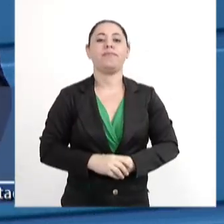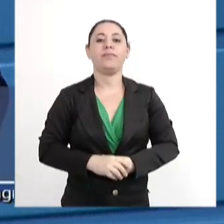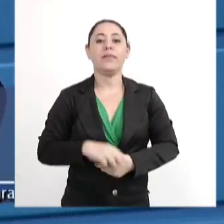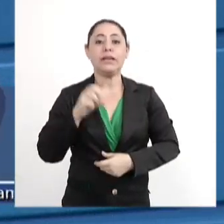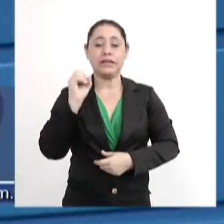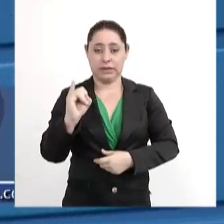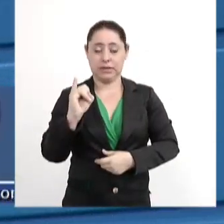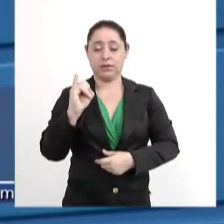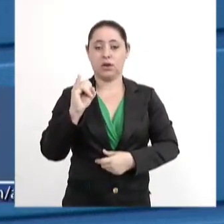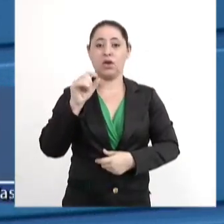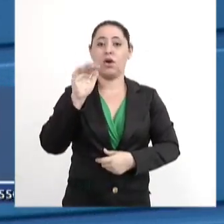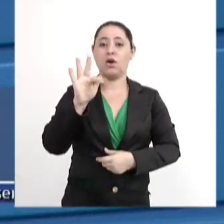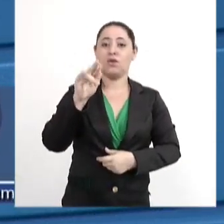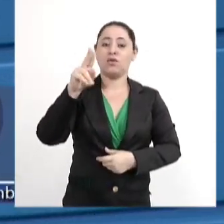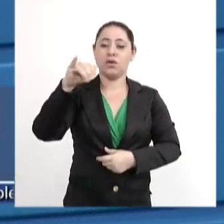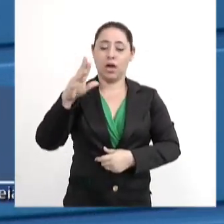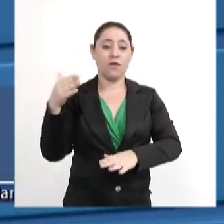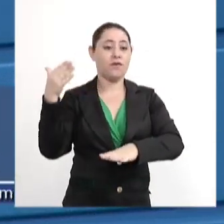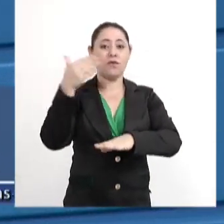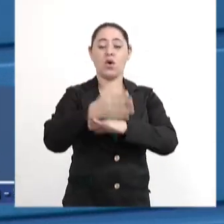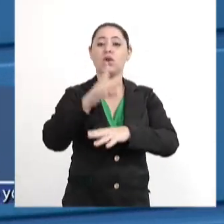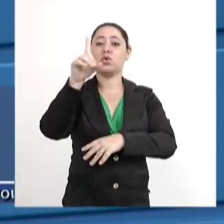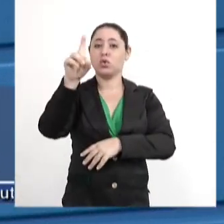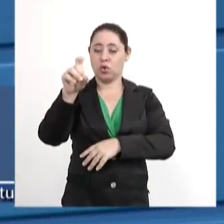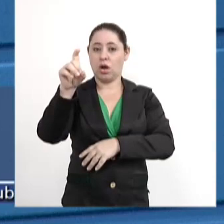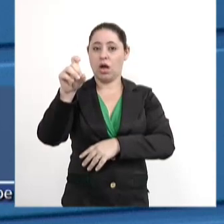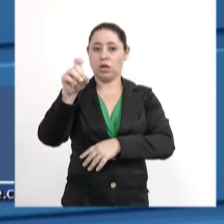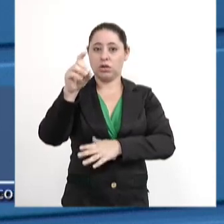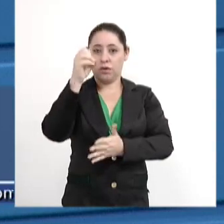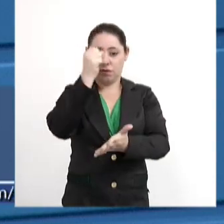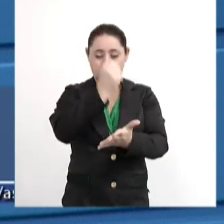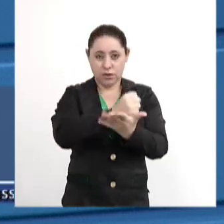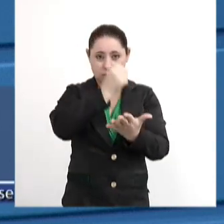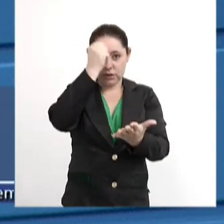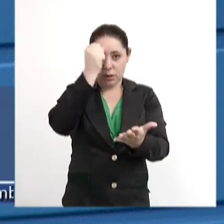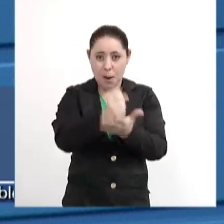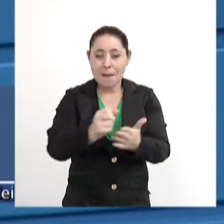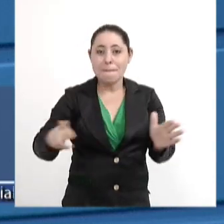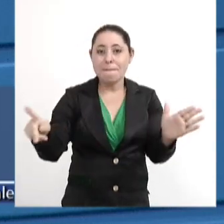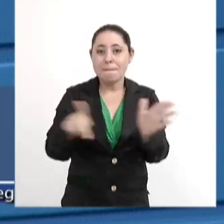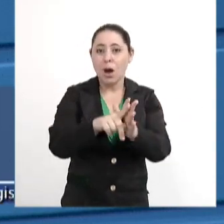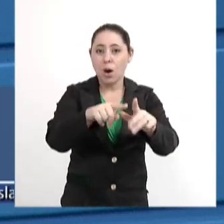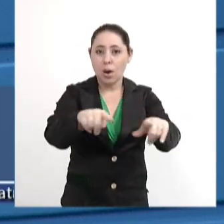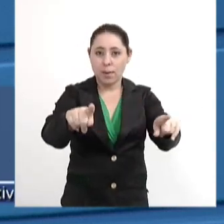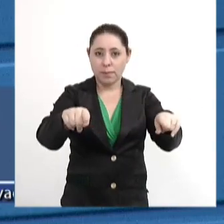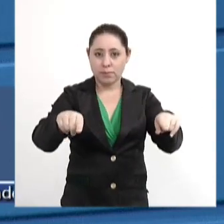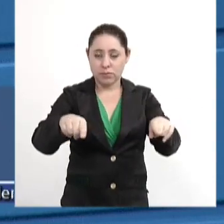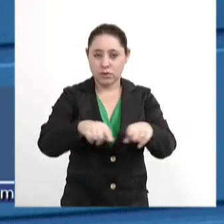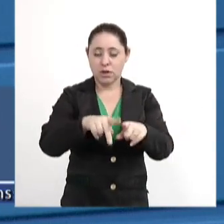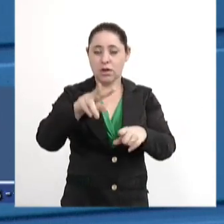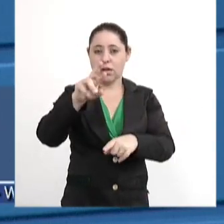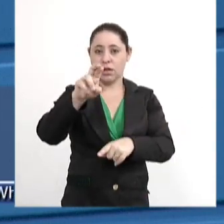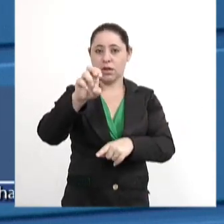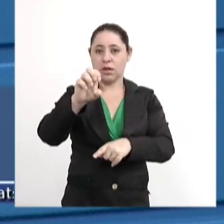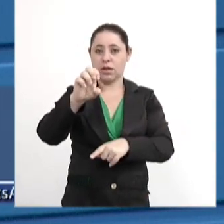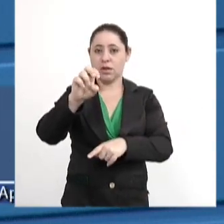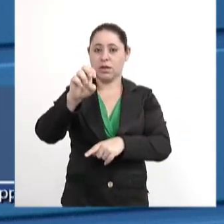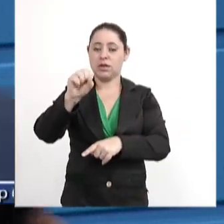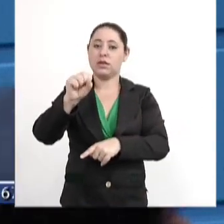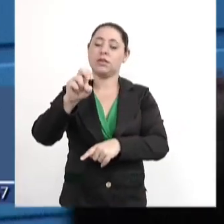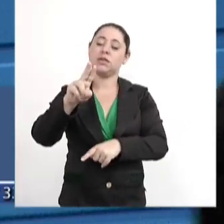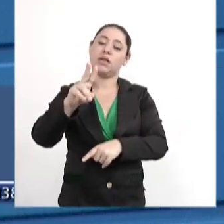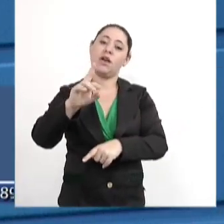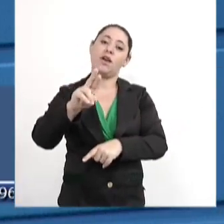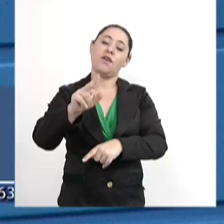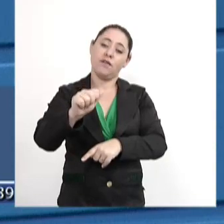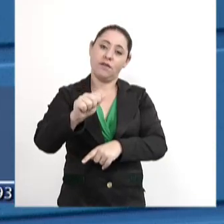Se a FUNAI for na região de Dourados e for tirar uma certidão de propriedade de uma reserva, só para complementar,